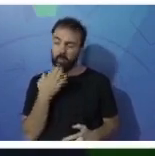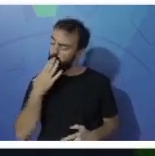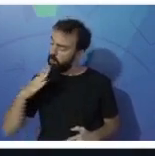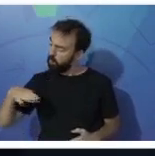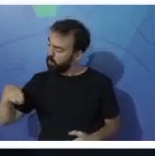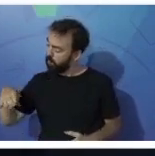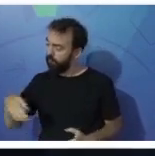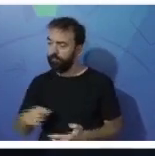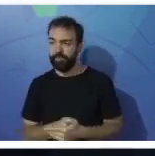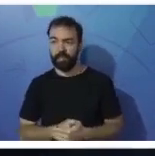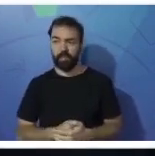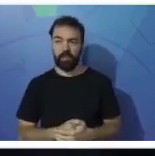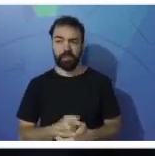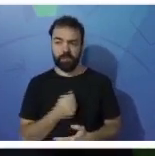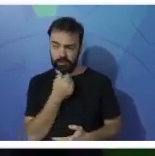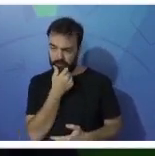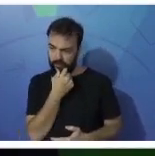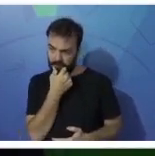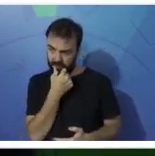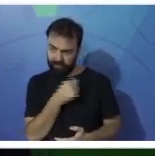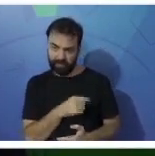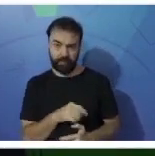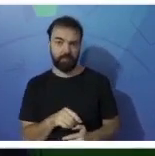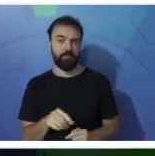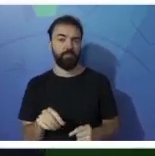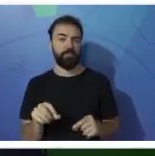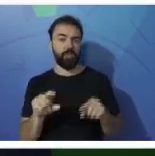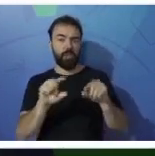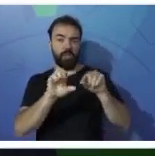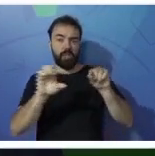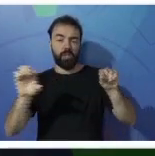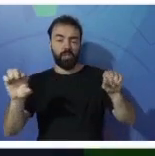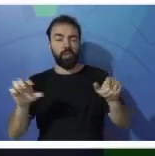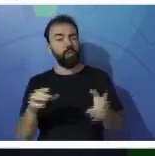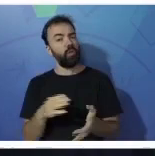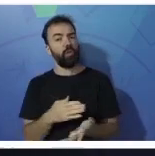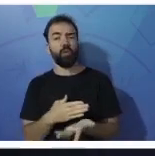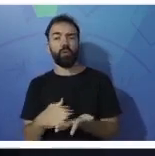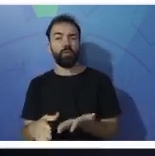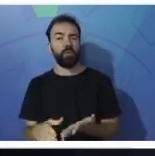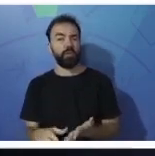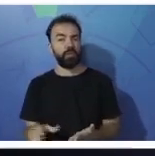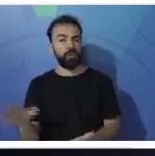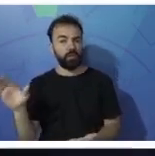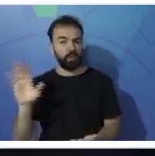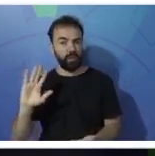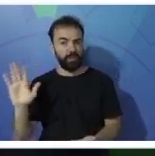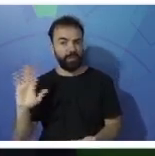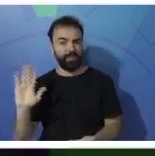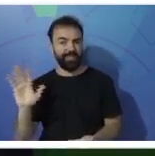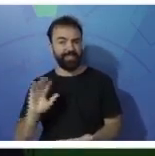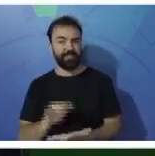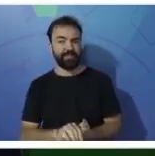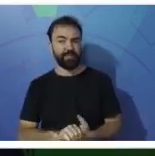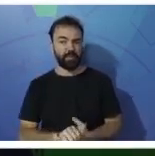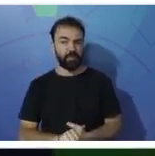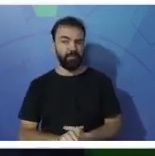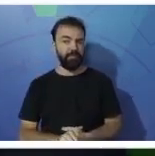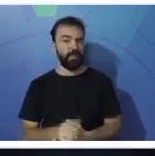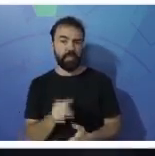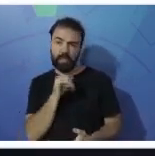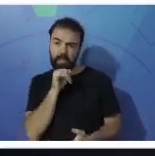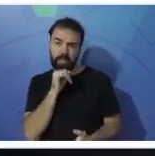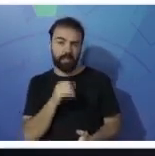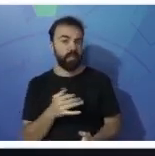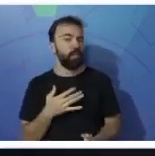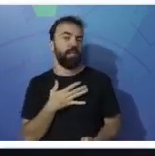vamos escrever uma carta, logo após o cabeçalho, nós iniciamos com uma saudação, tá? Minha querida amiga